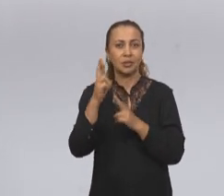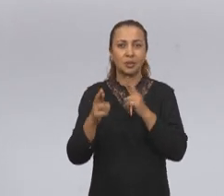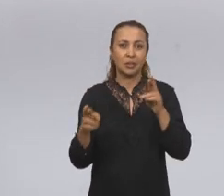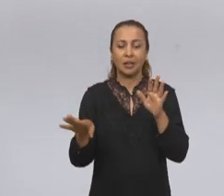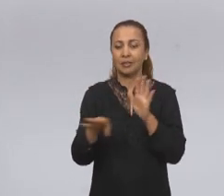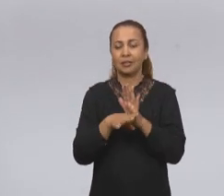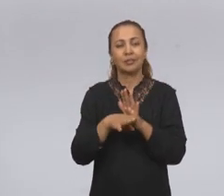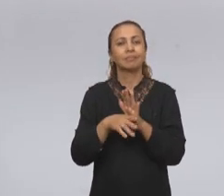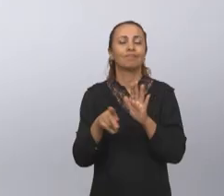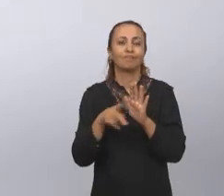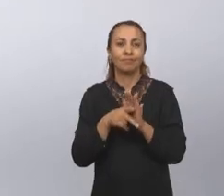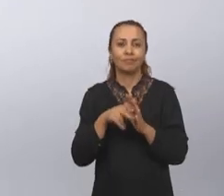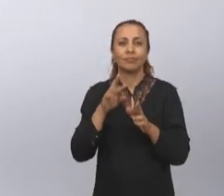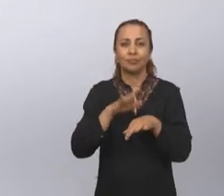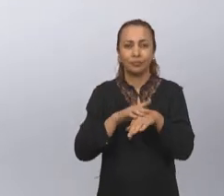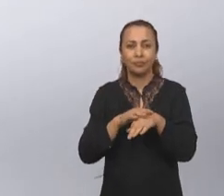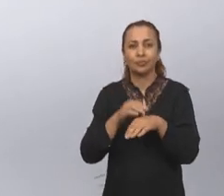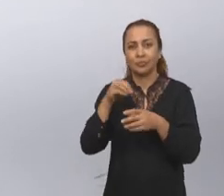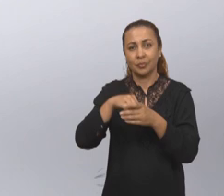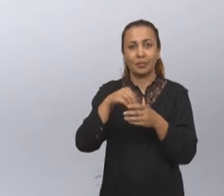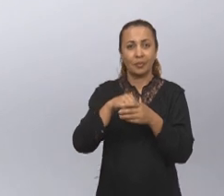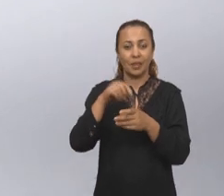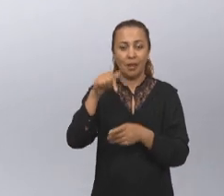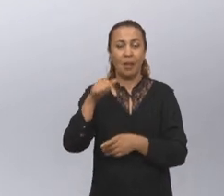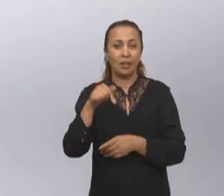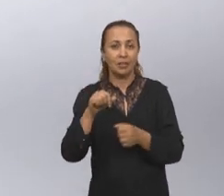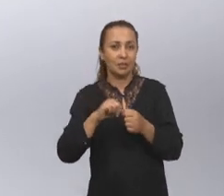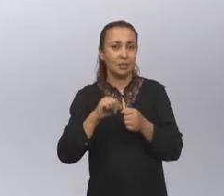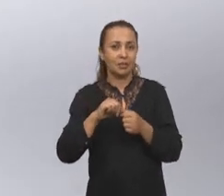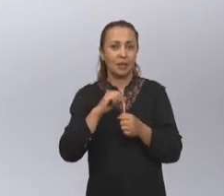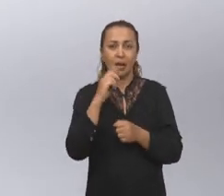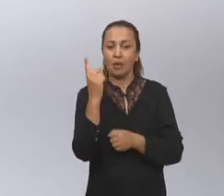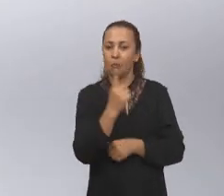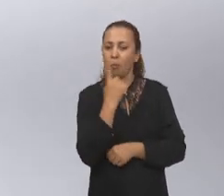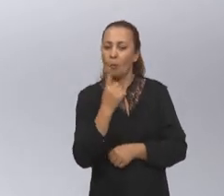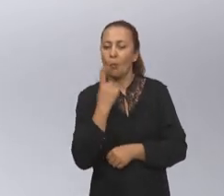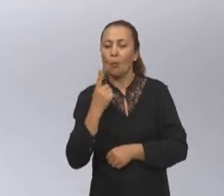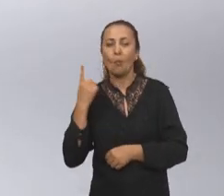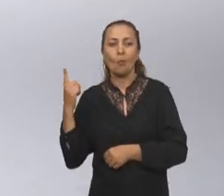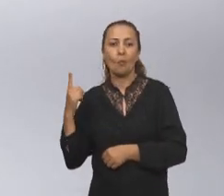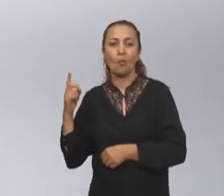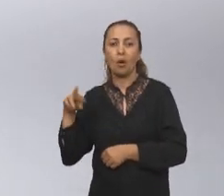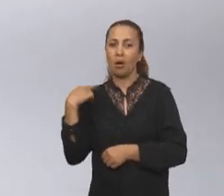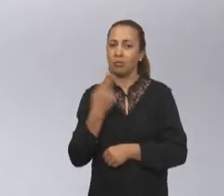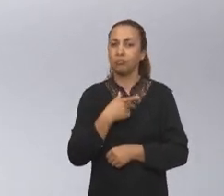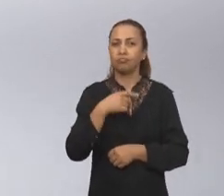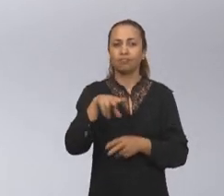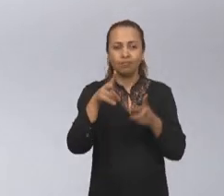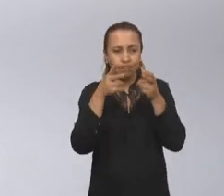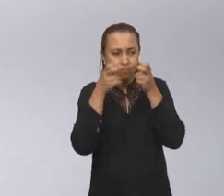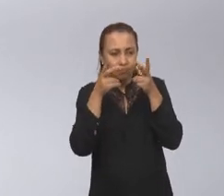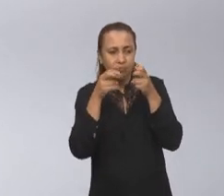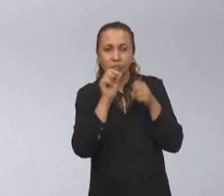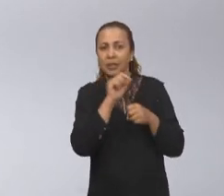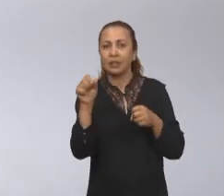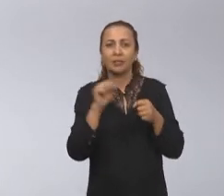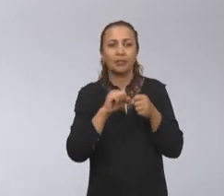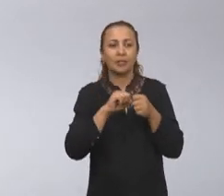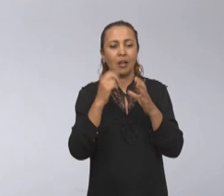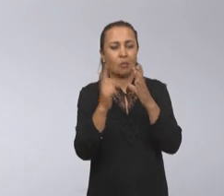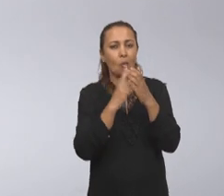relacionada até a própria doença e dentro desses que fizeram o isolamento a gente percebeu que quem fez o isolamento